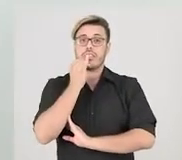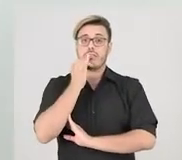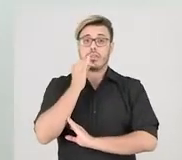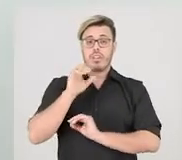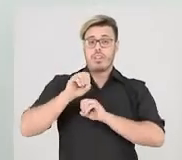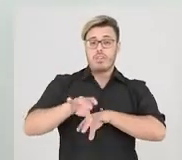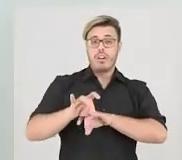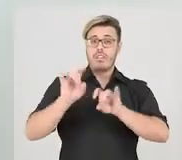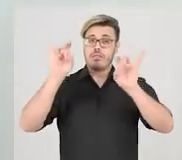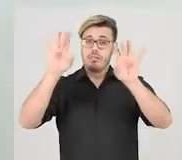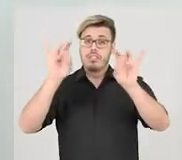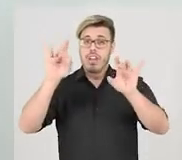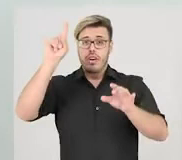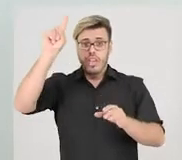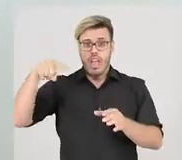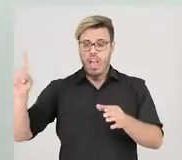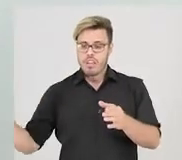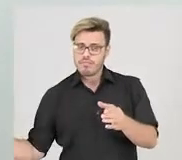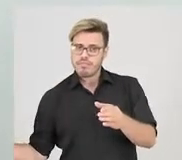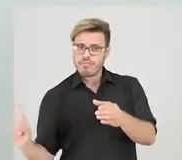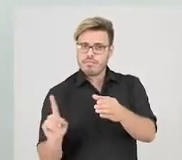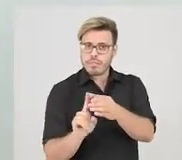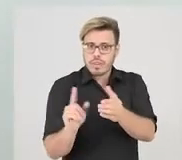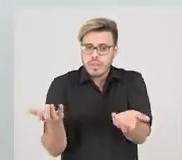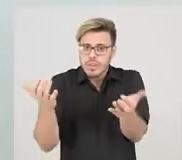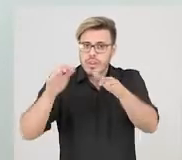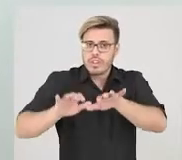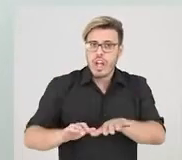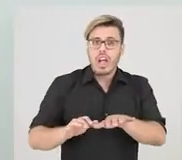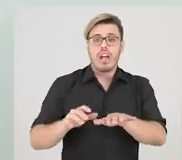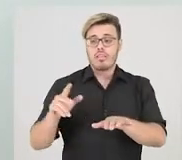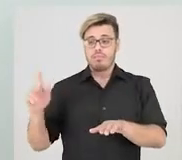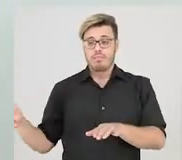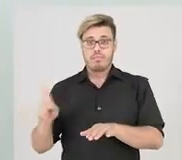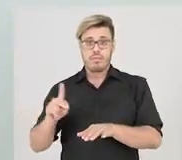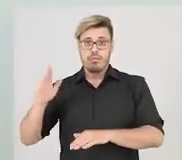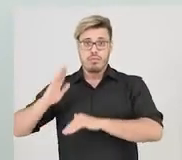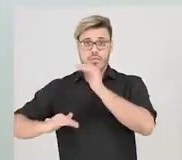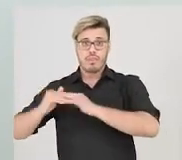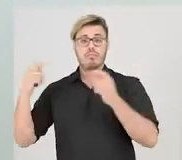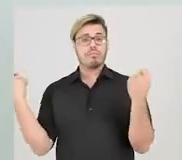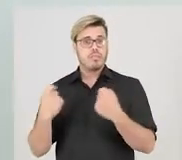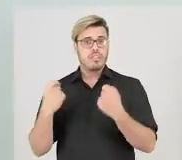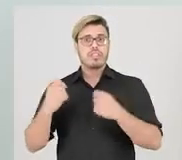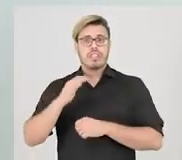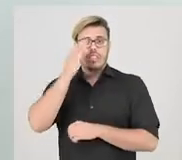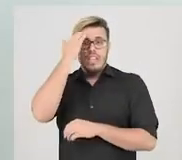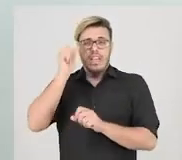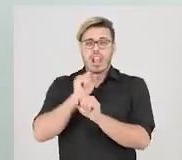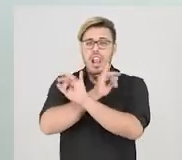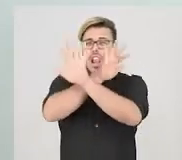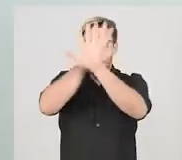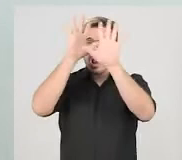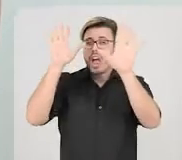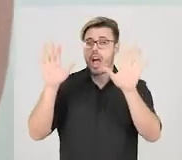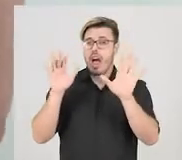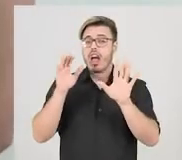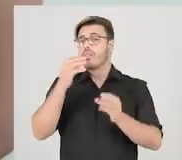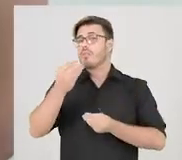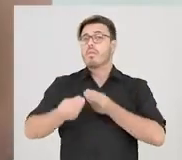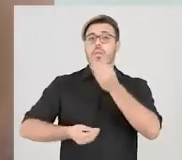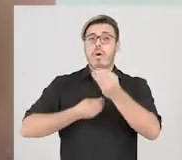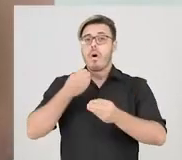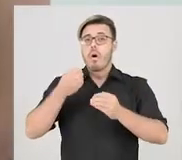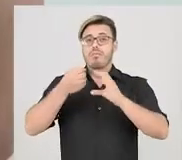na escola comum, requer ainda conhecer as suas características, tanto das suas características físicas,